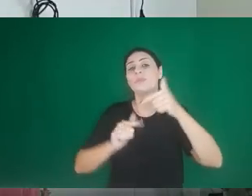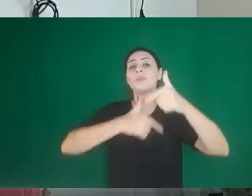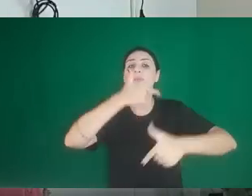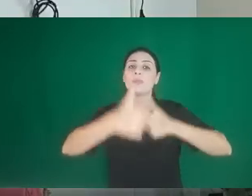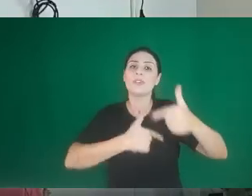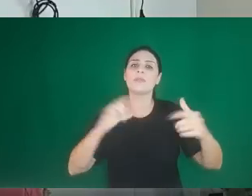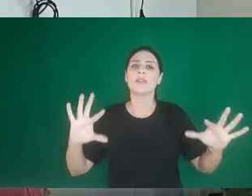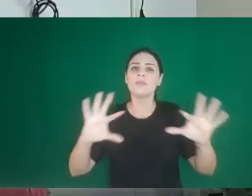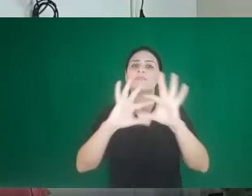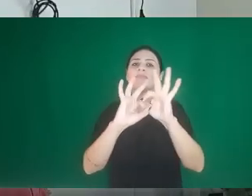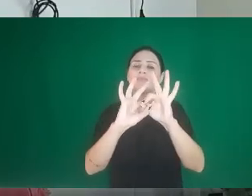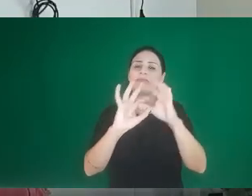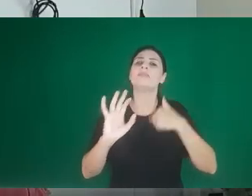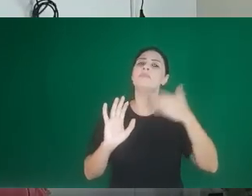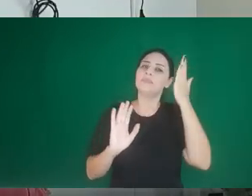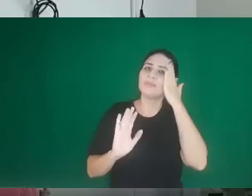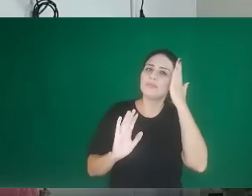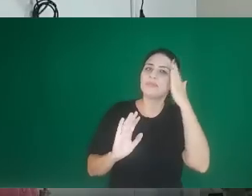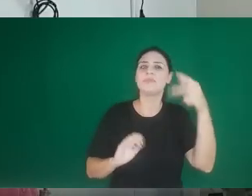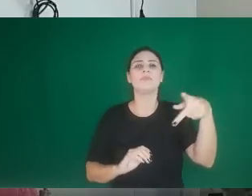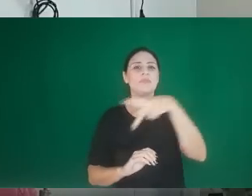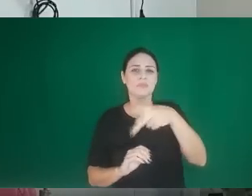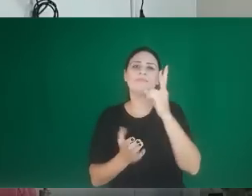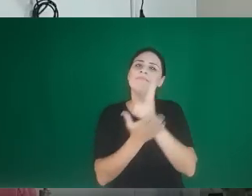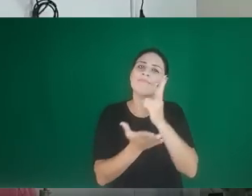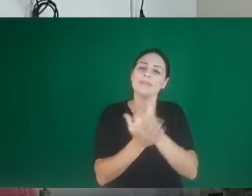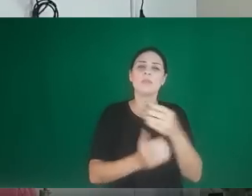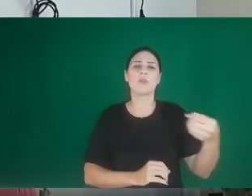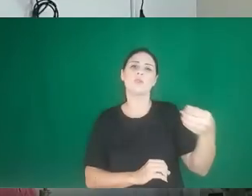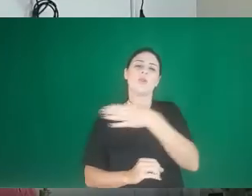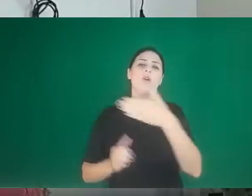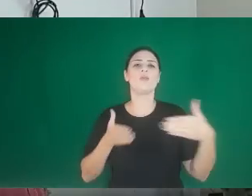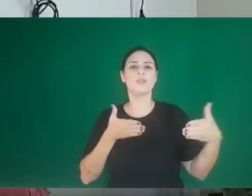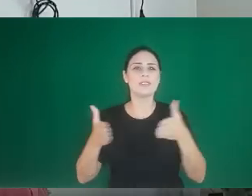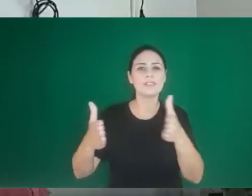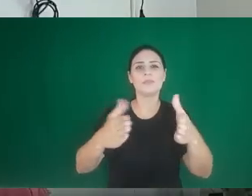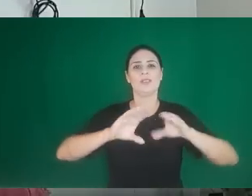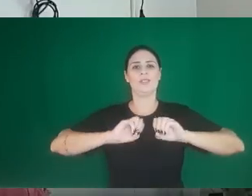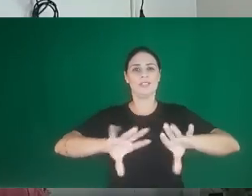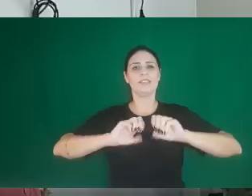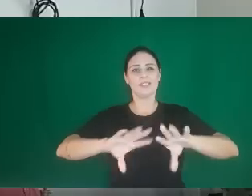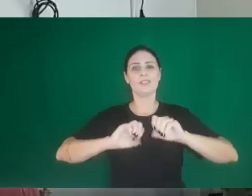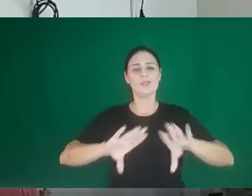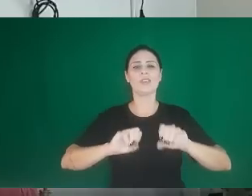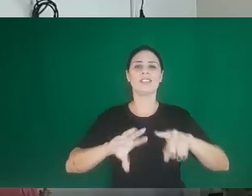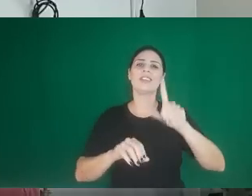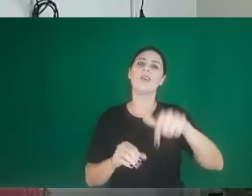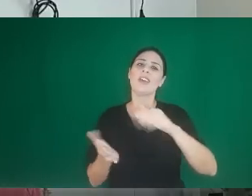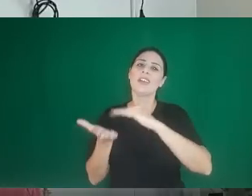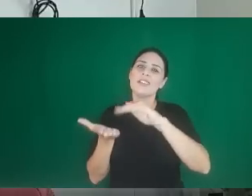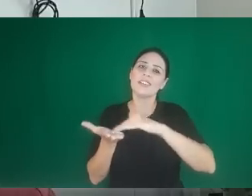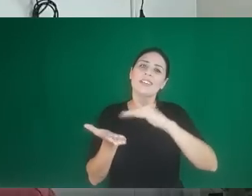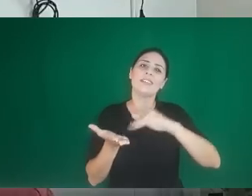um trabalho em conjunto, porque eu sei que a professora vem sempre trilhando novos caminhos com a educação, porque a cada